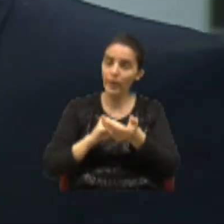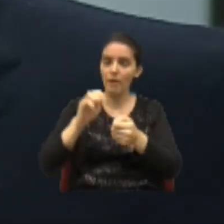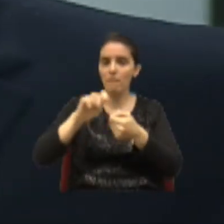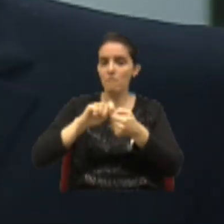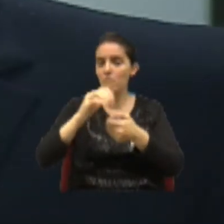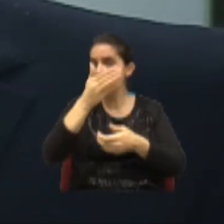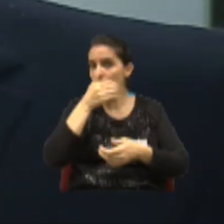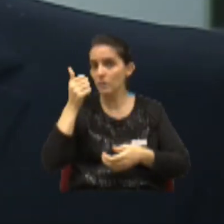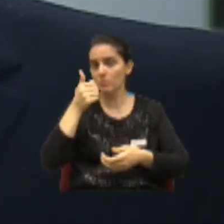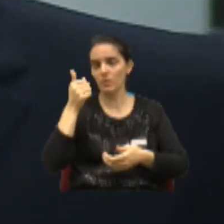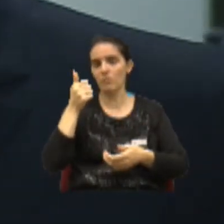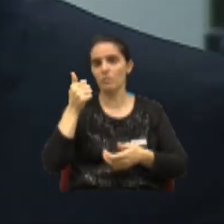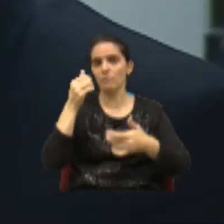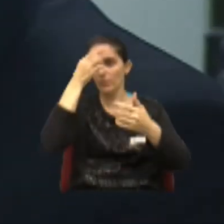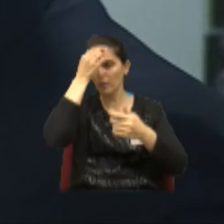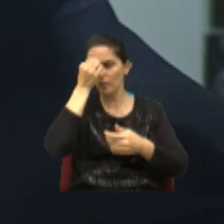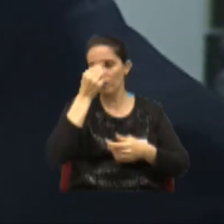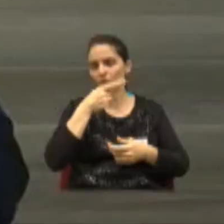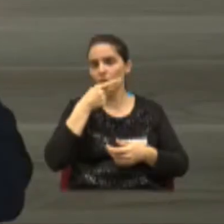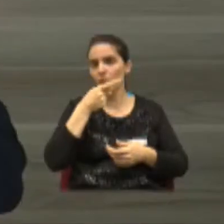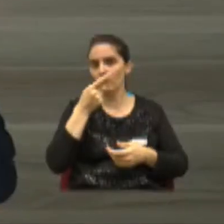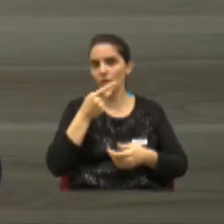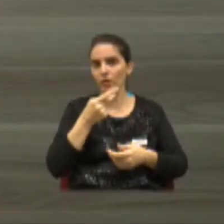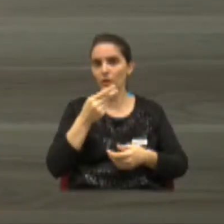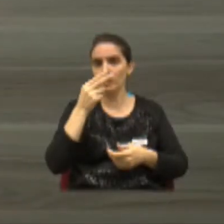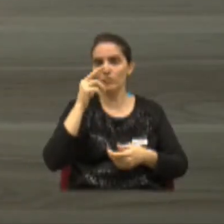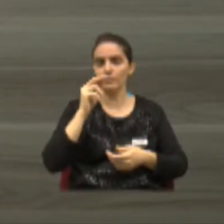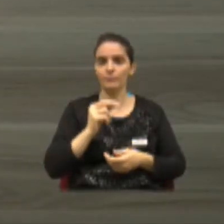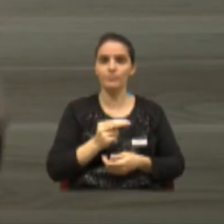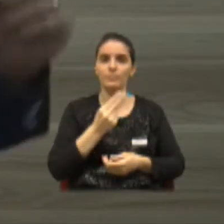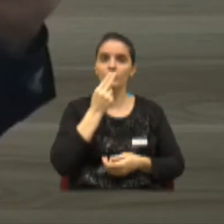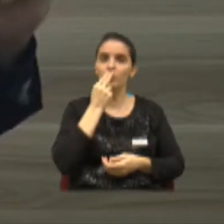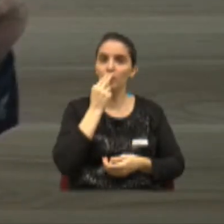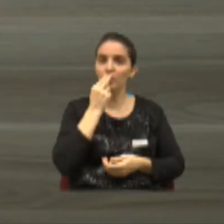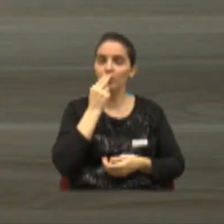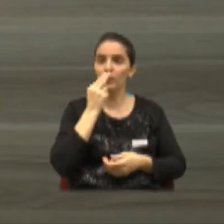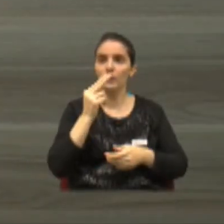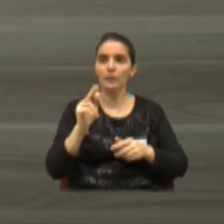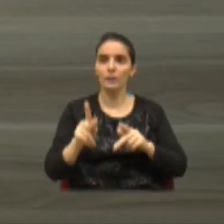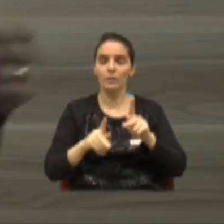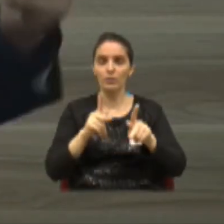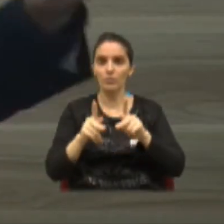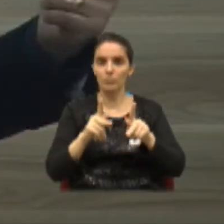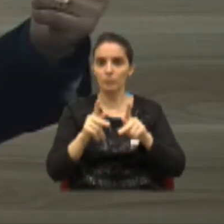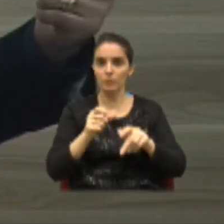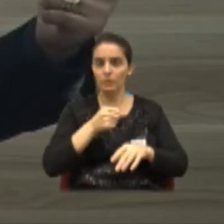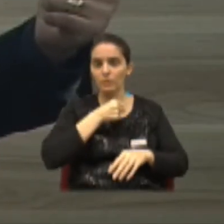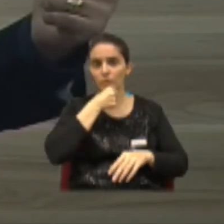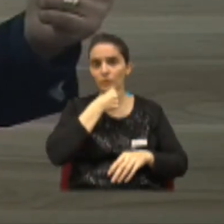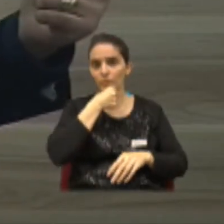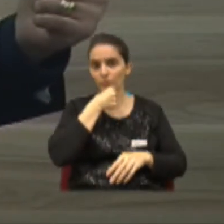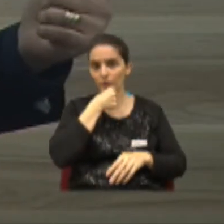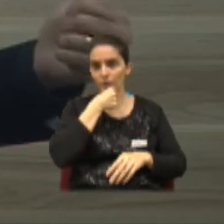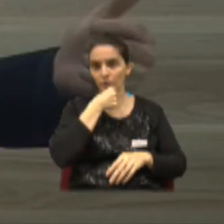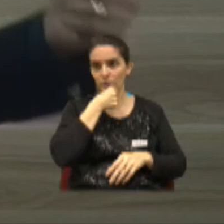eu chamo a atenção aqui sobre vaga de UTI. A população está envelhecendo,